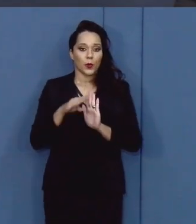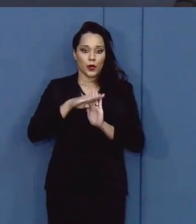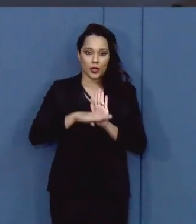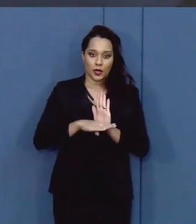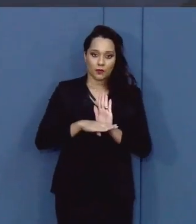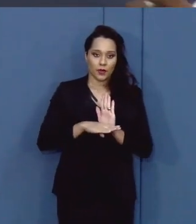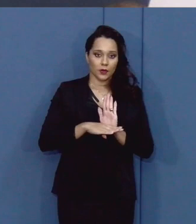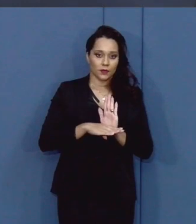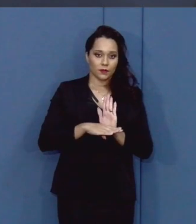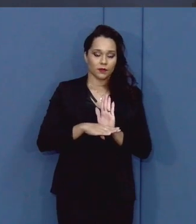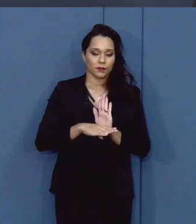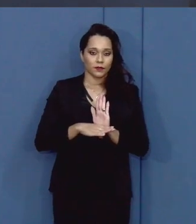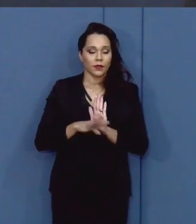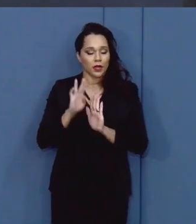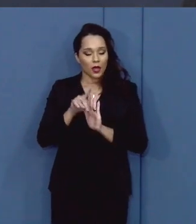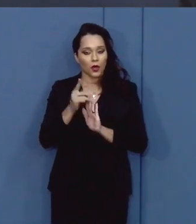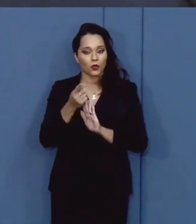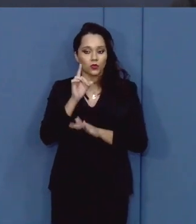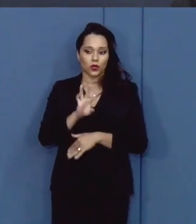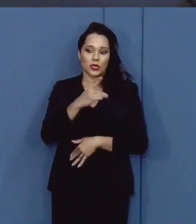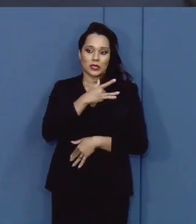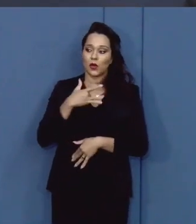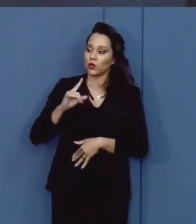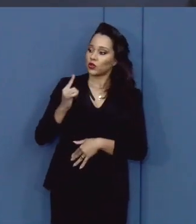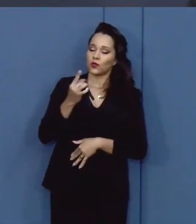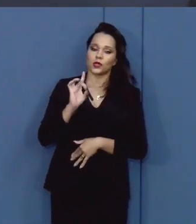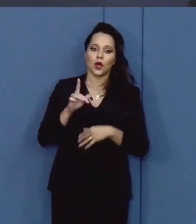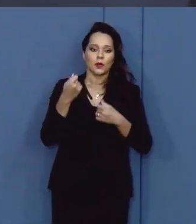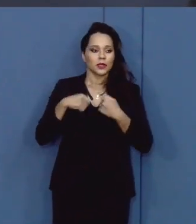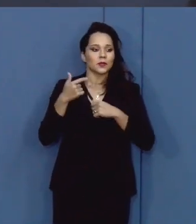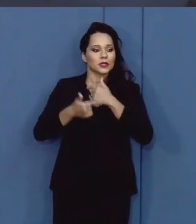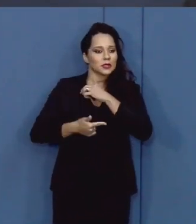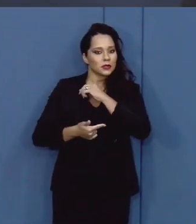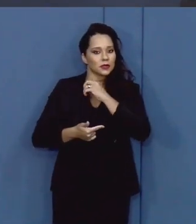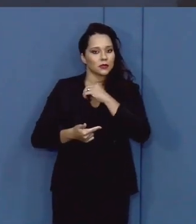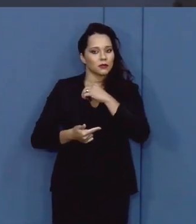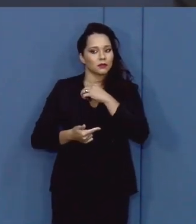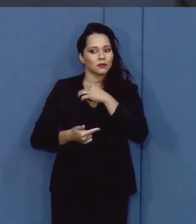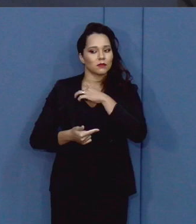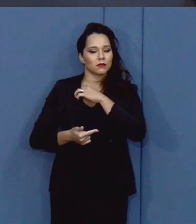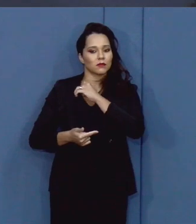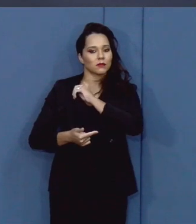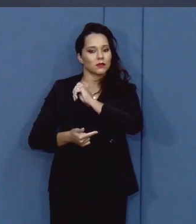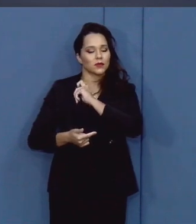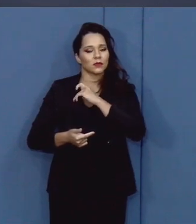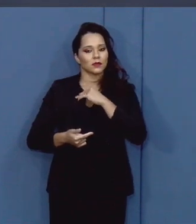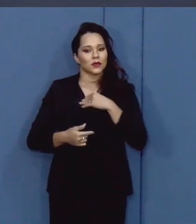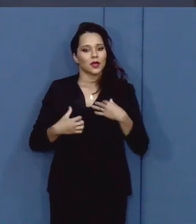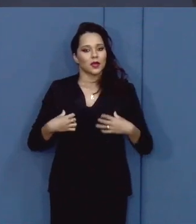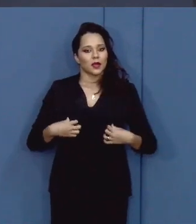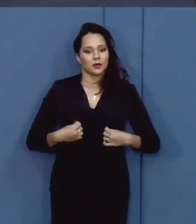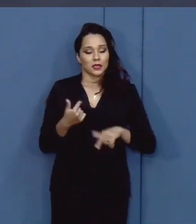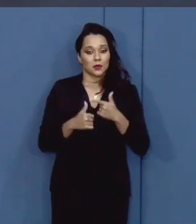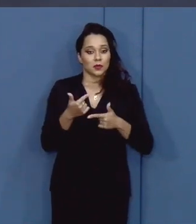de UN One Health, de uma só saúde. Temos que trabalhar muito a FAO e a OMS